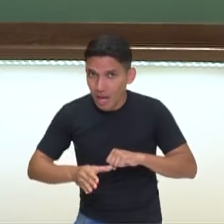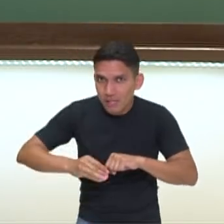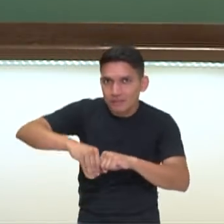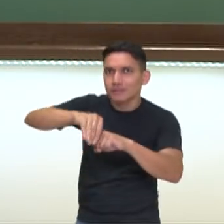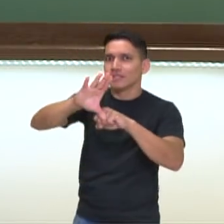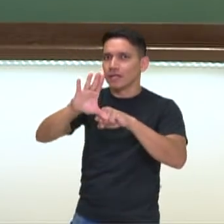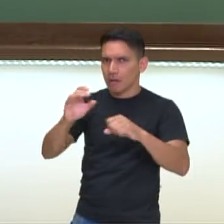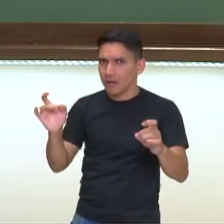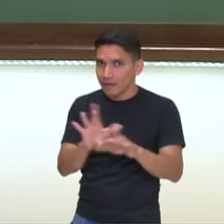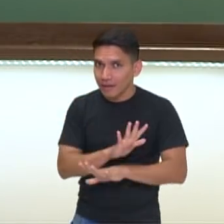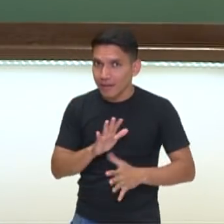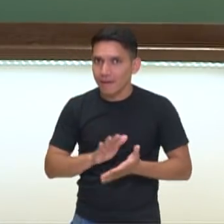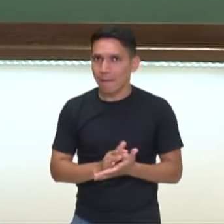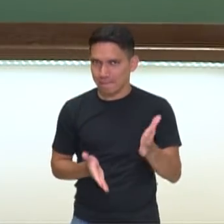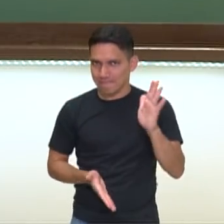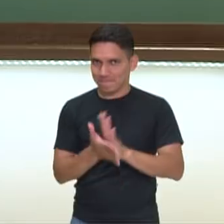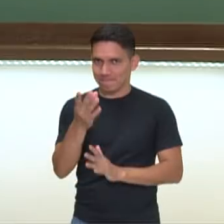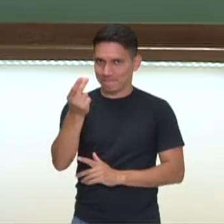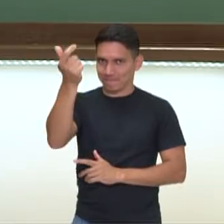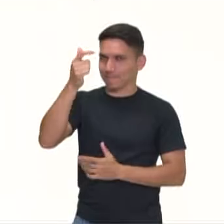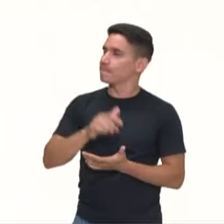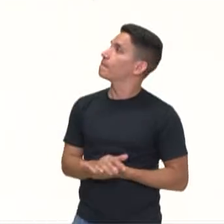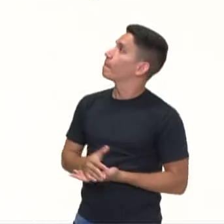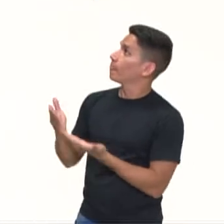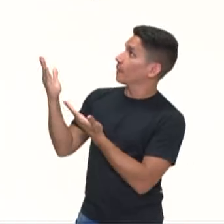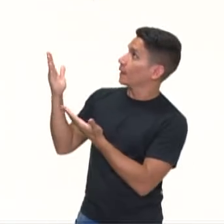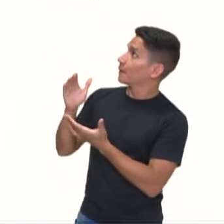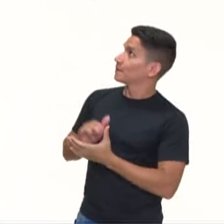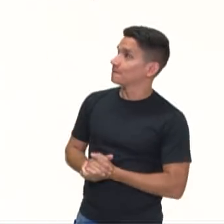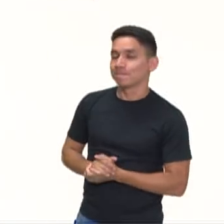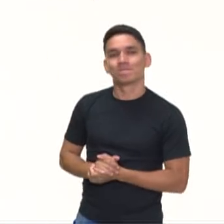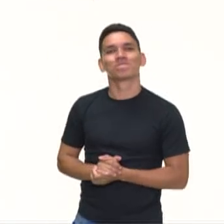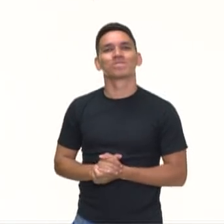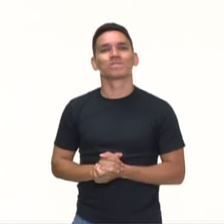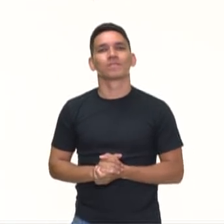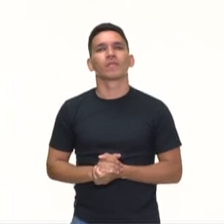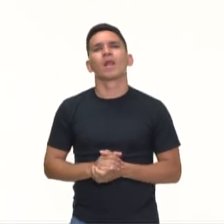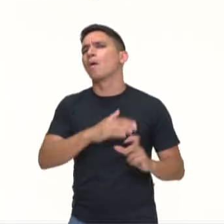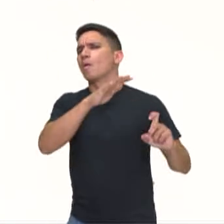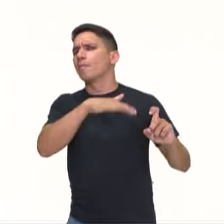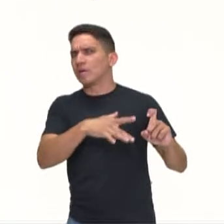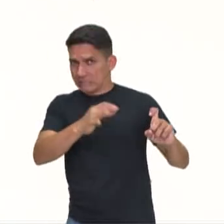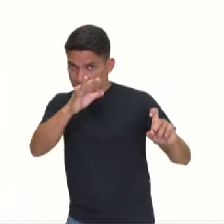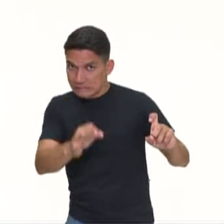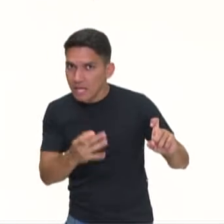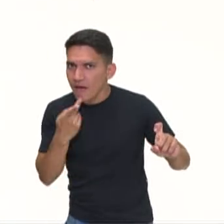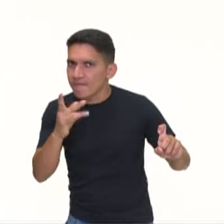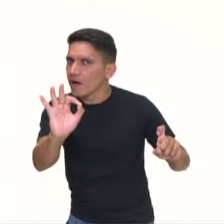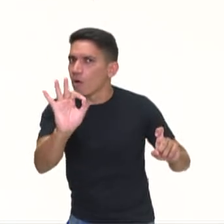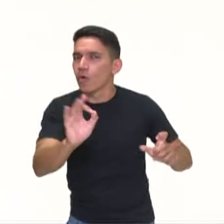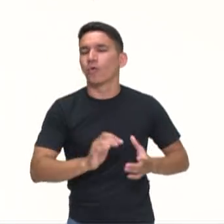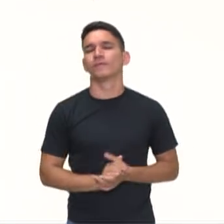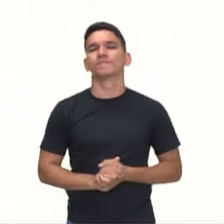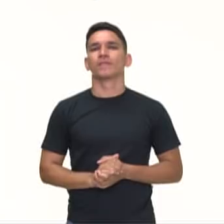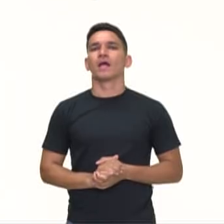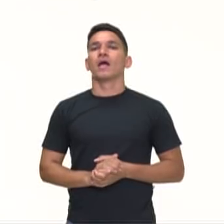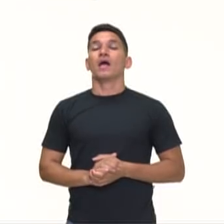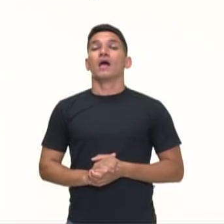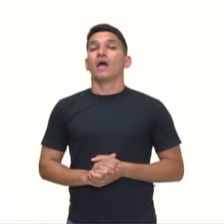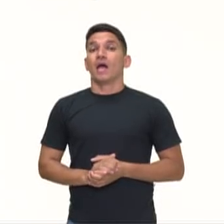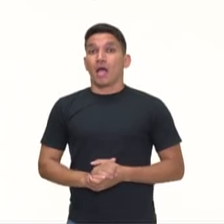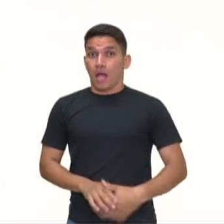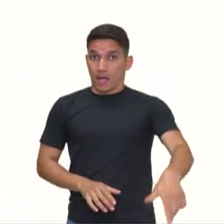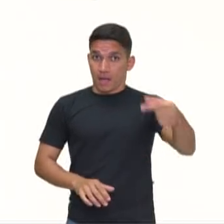Estão preparados? Então vamos lá. Sobre os mitos, é correto afirmar que, letra A, são